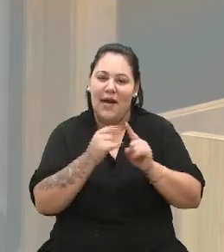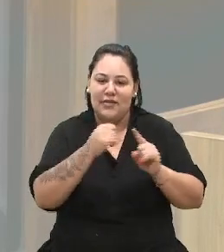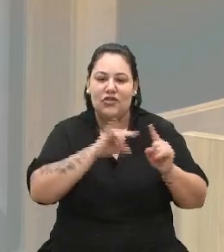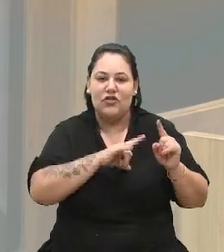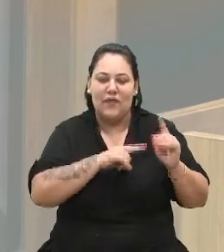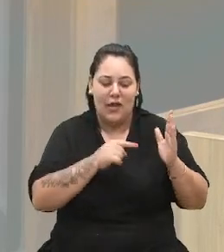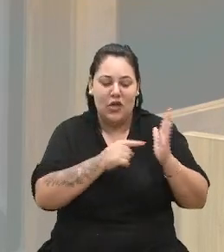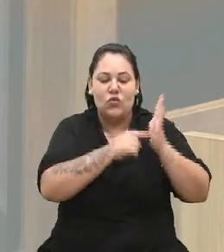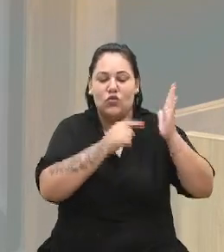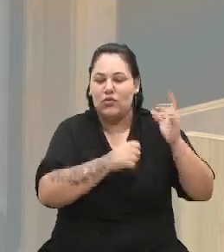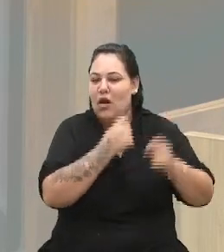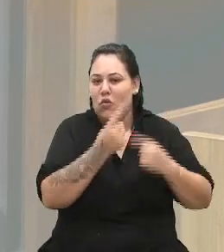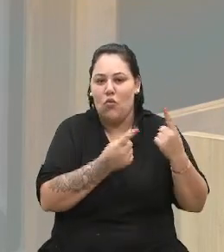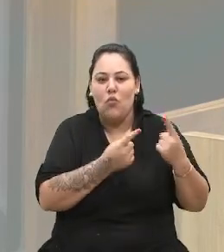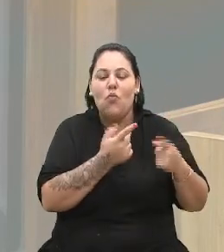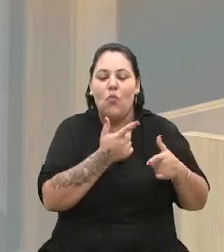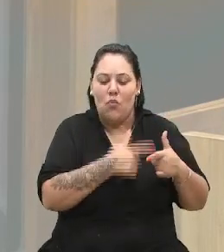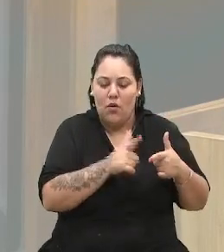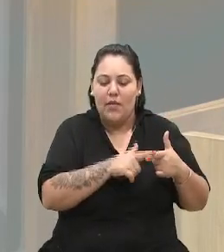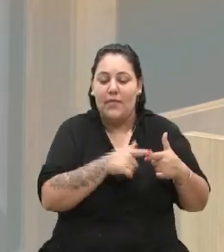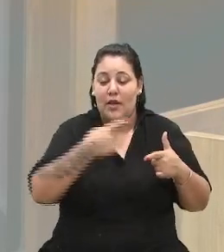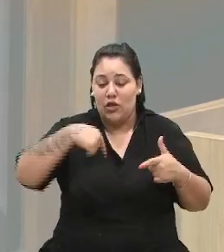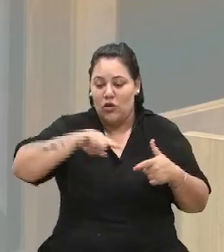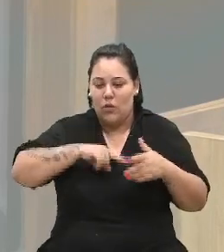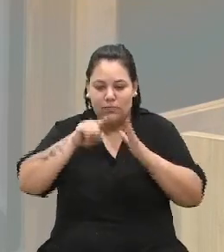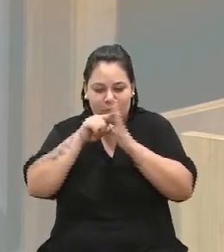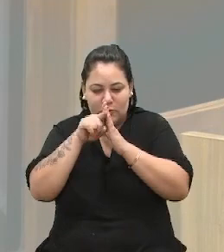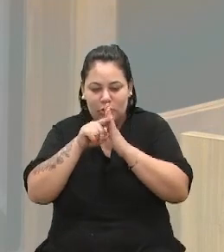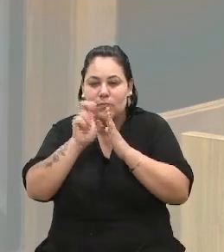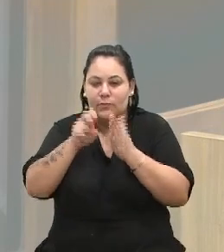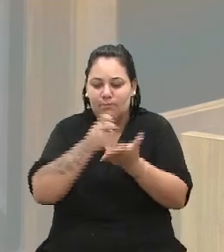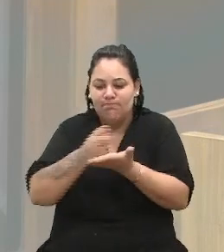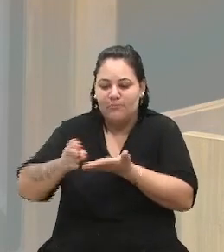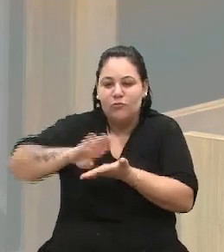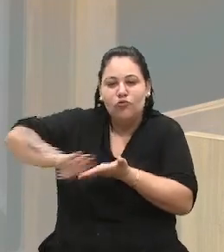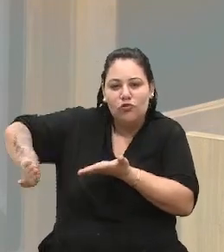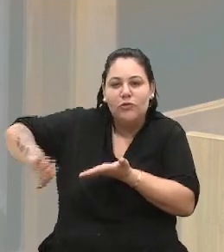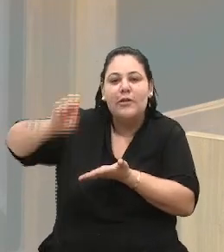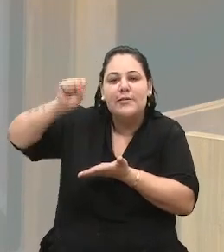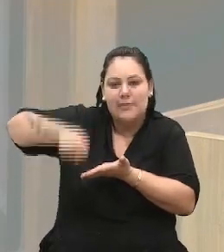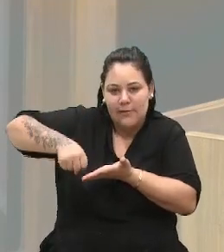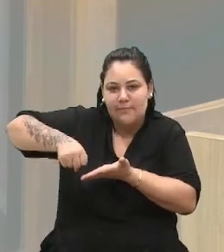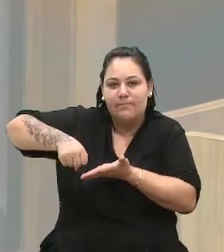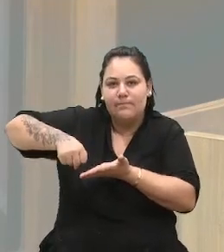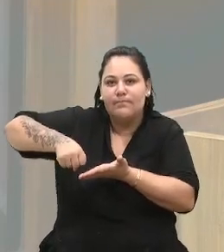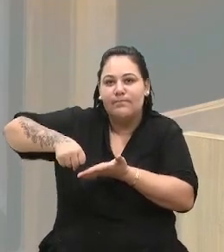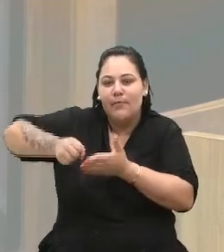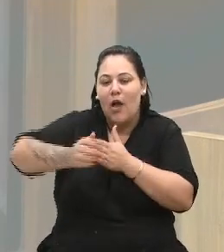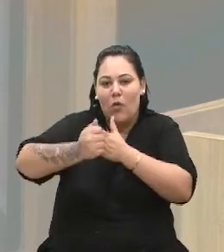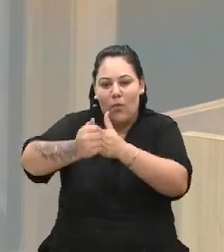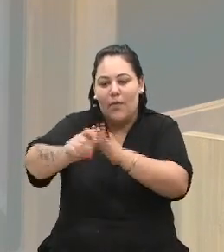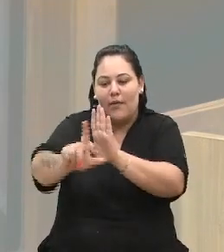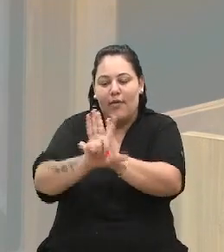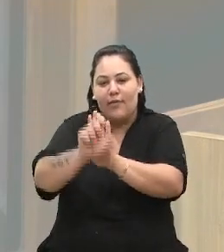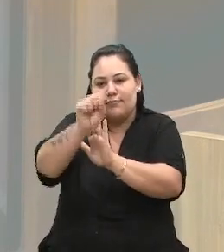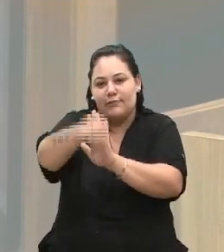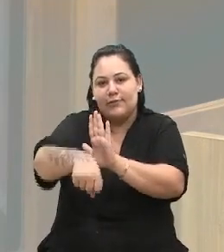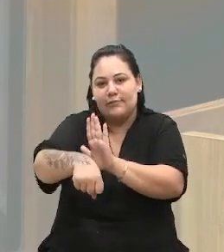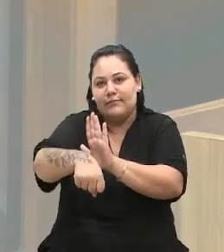contra colegas, nós vamos apurar e nós vamos punir com todo o rigor dentro da lei.